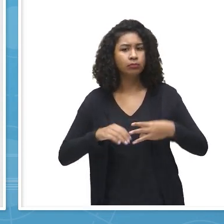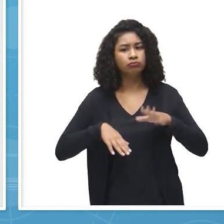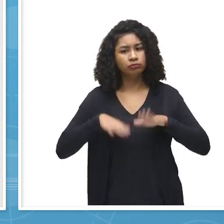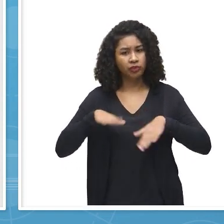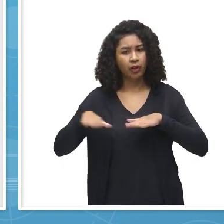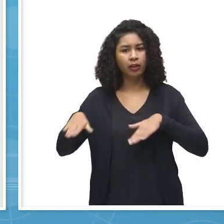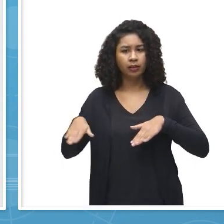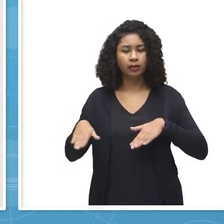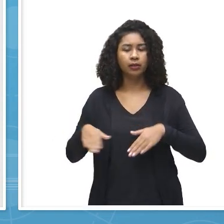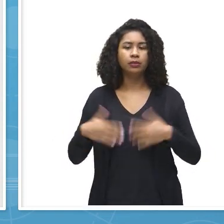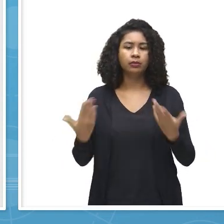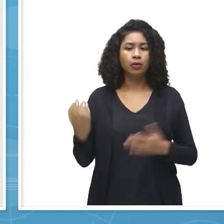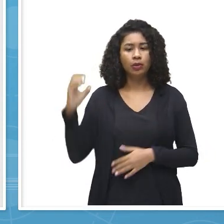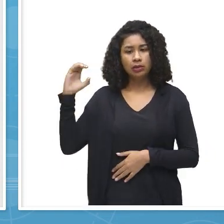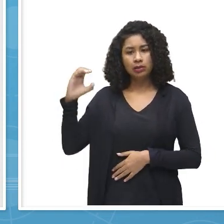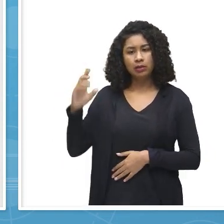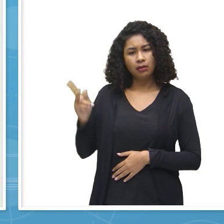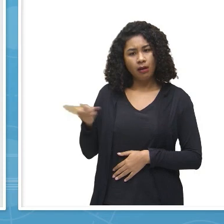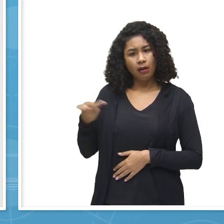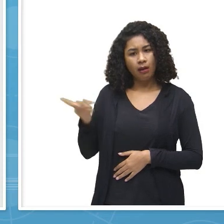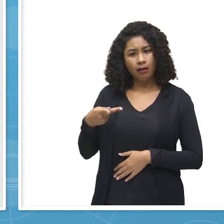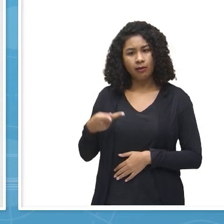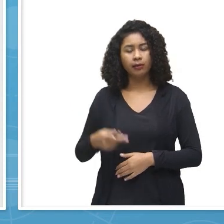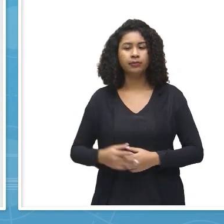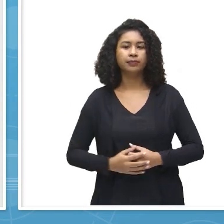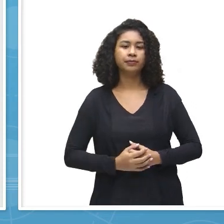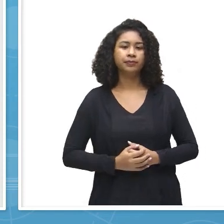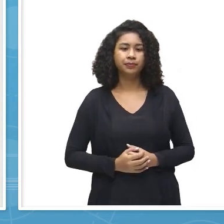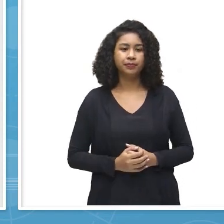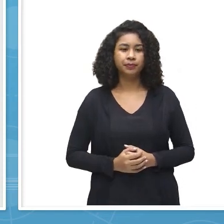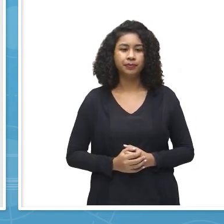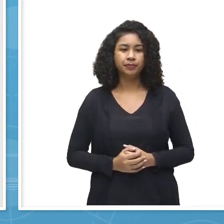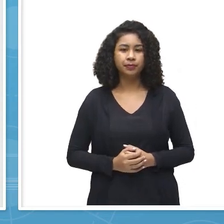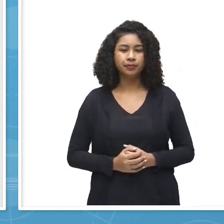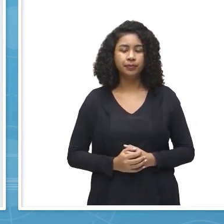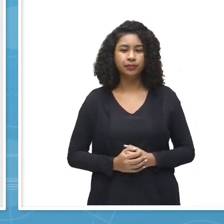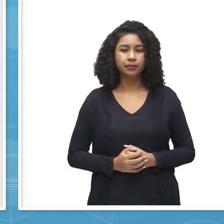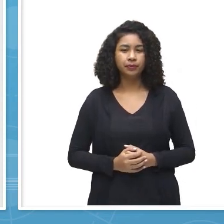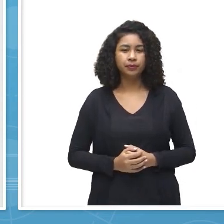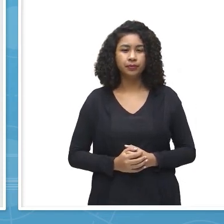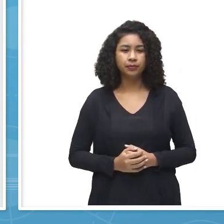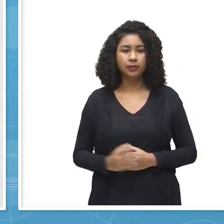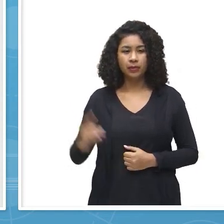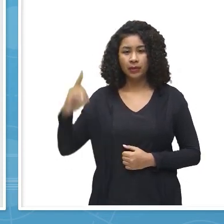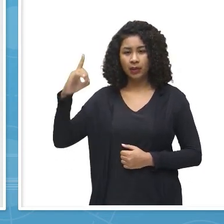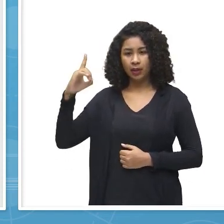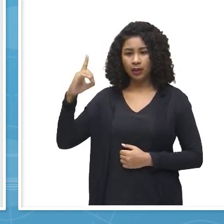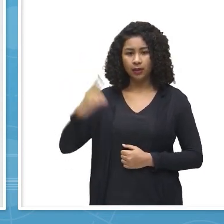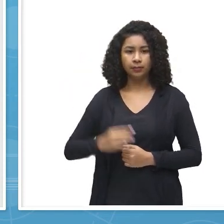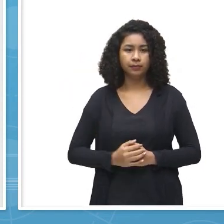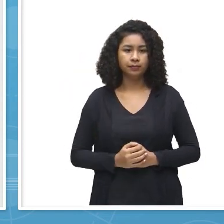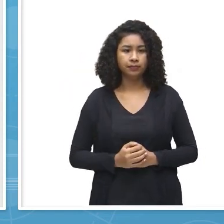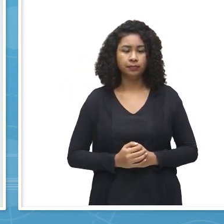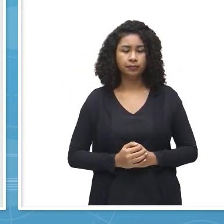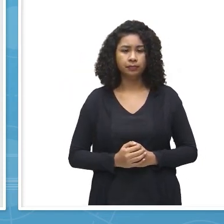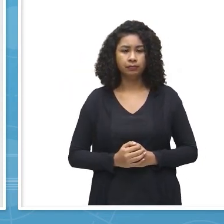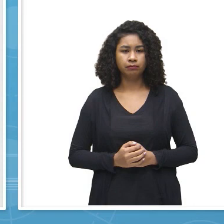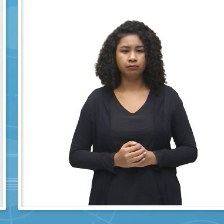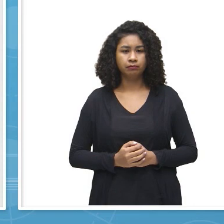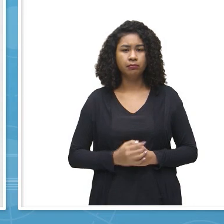elas possuem vários formatos ali por conta dos seus tecidos e funções. As células, elas são encontradas nos